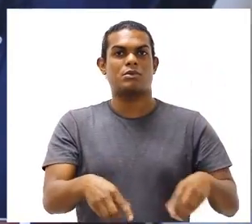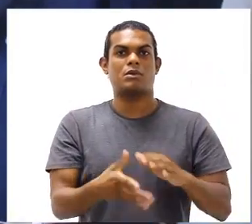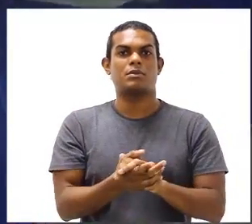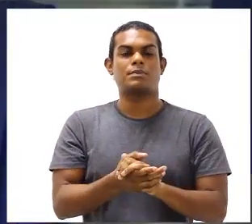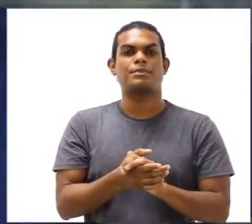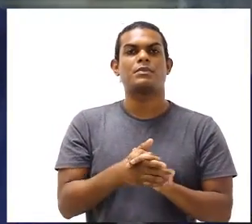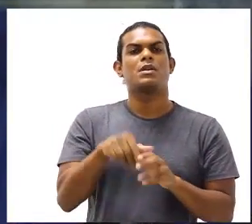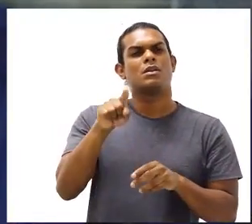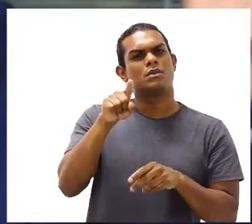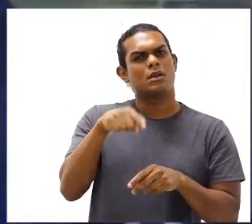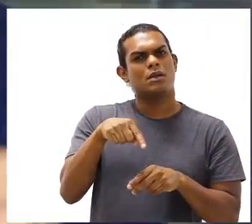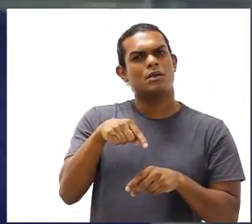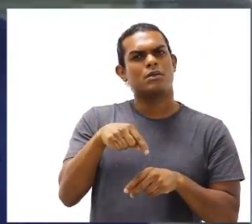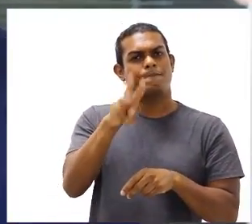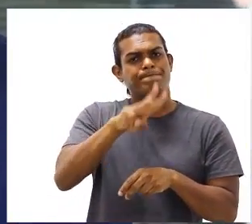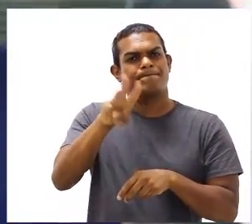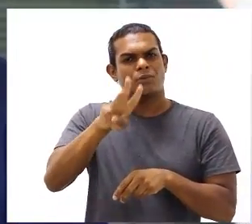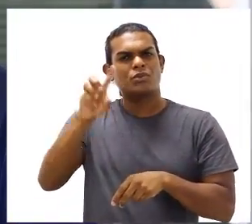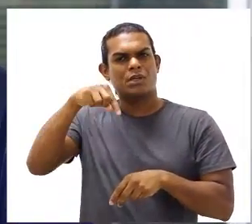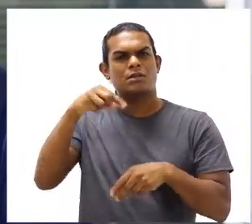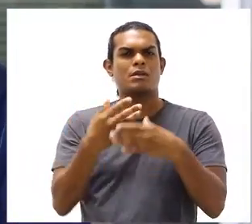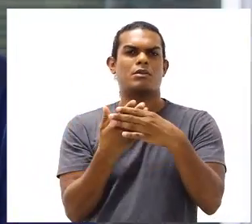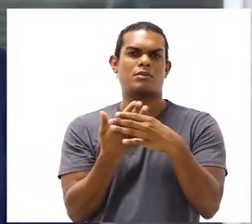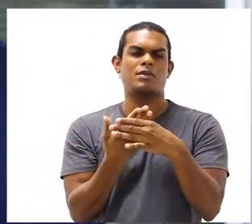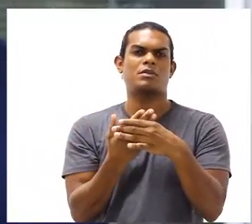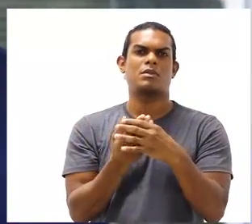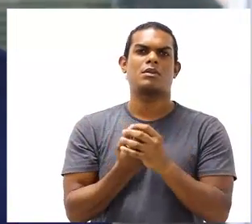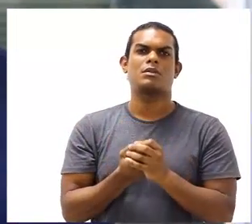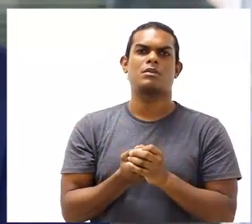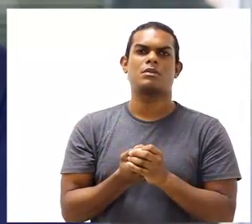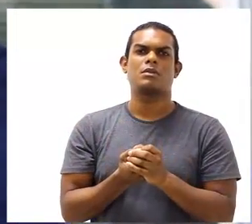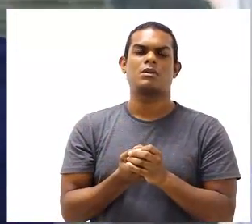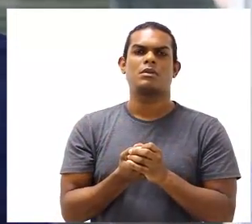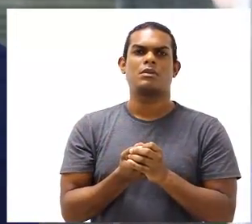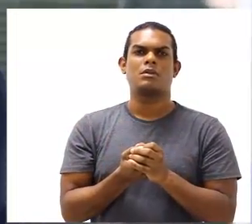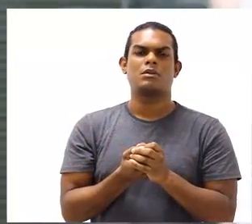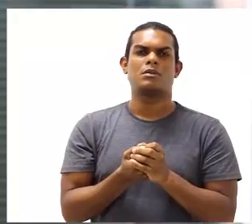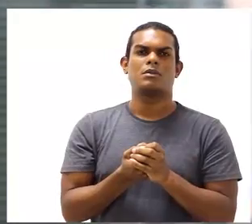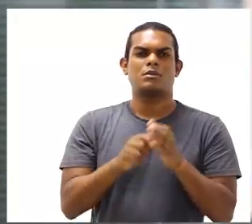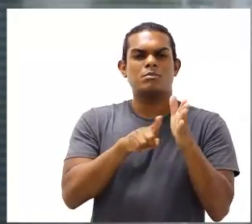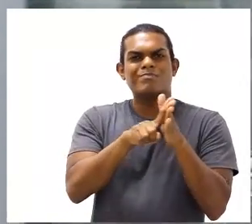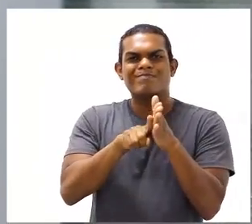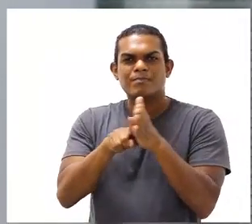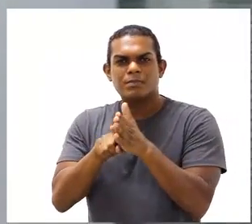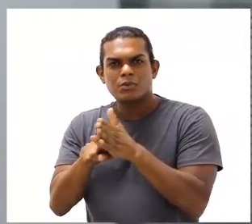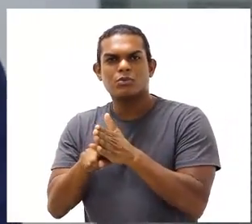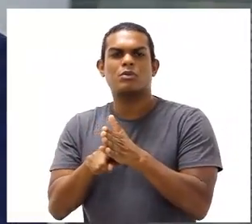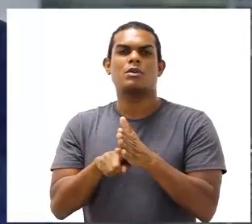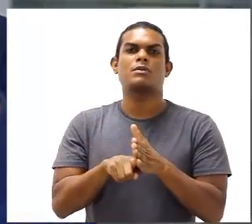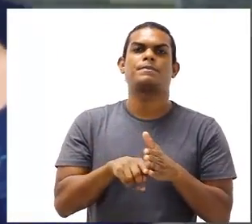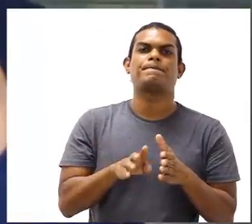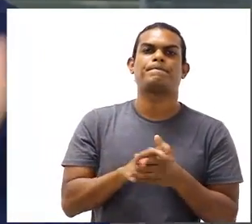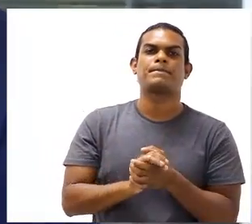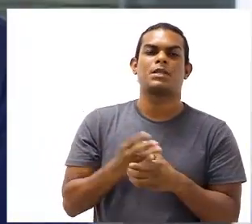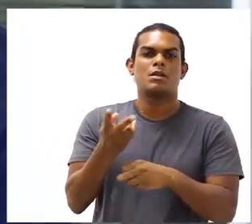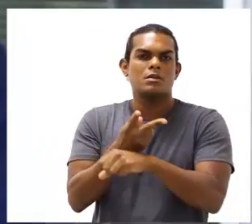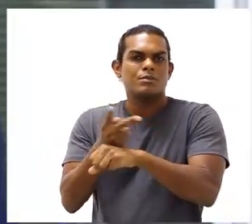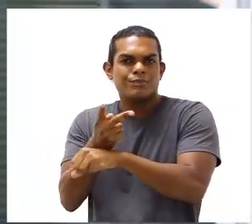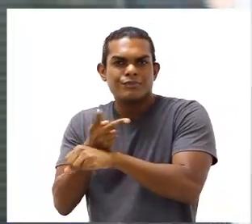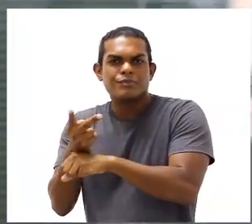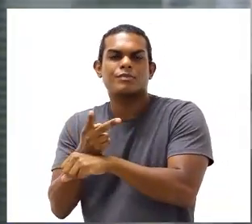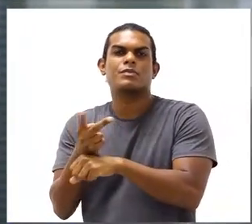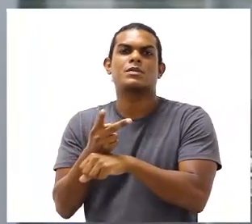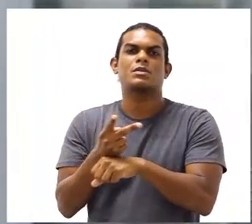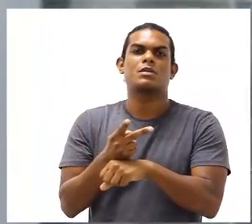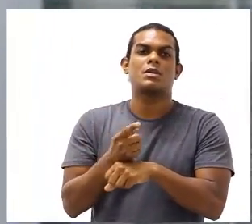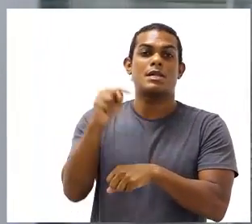quiser ter dissertações, você vai estar lá. Agora, se você quiser memória institucional, você vai estar lá. Museu virtual, você vai estar lá. Ou seja, vai ser um espaço de conhecimento